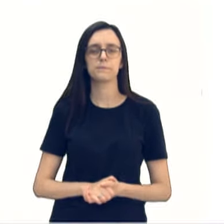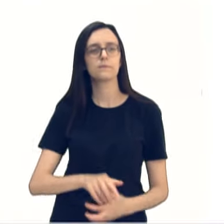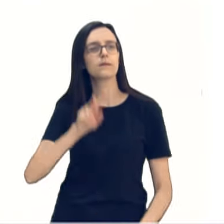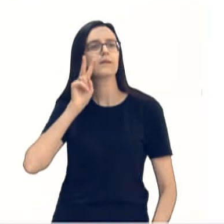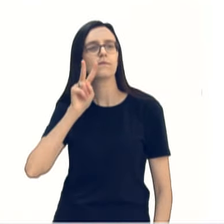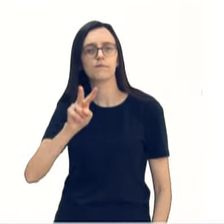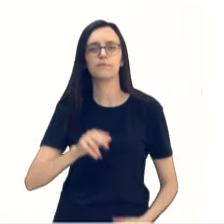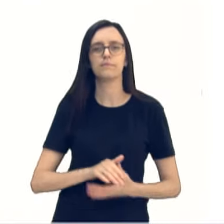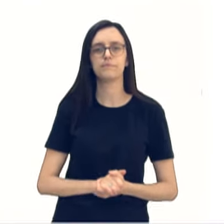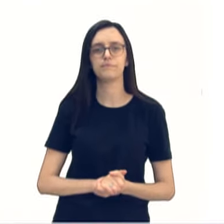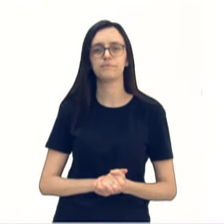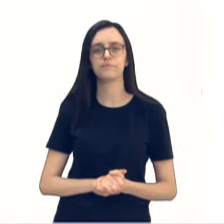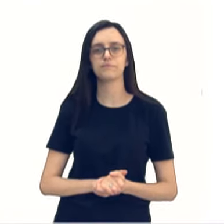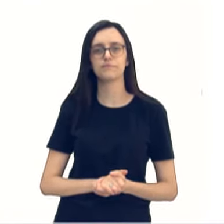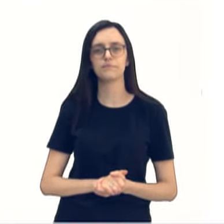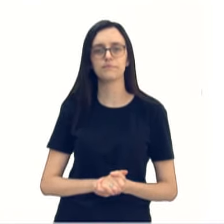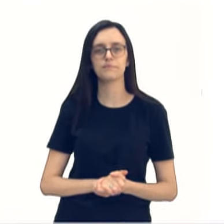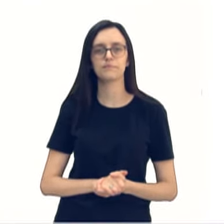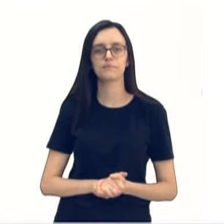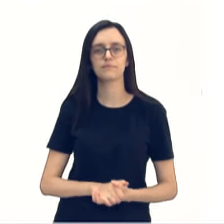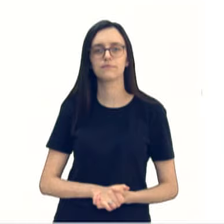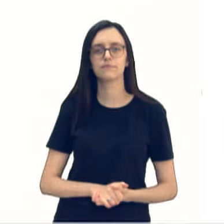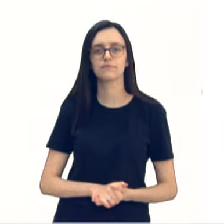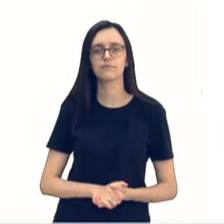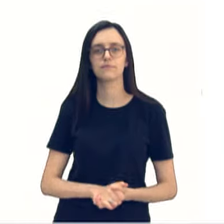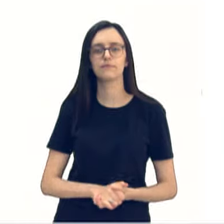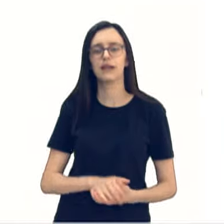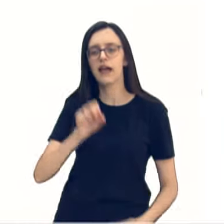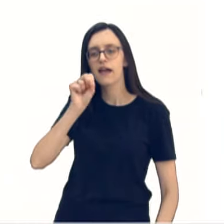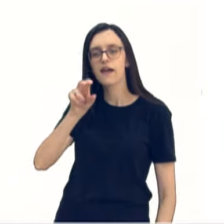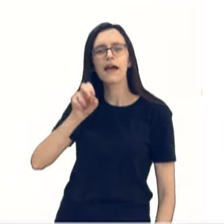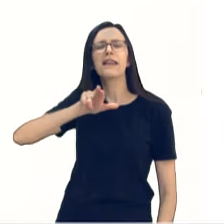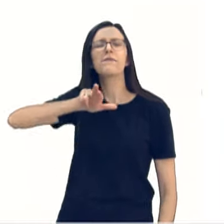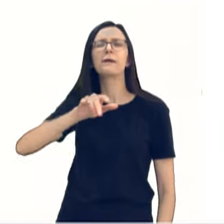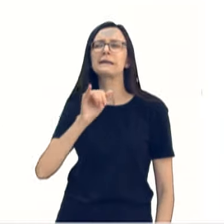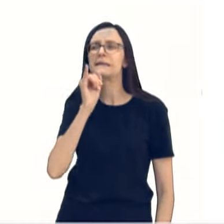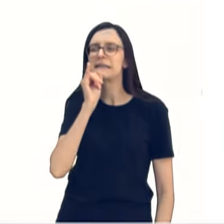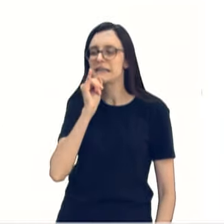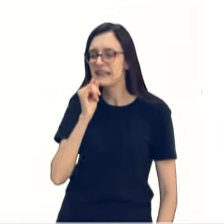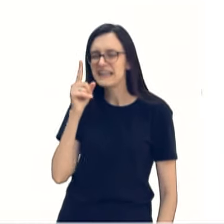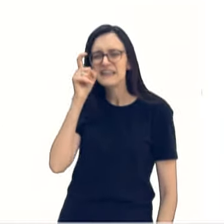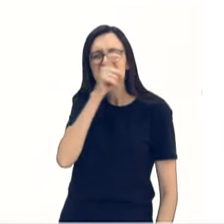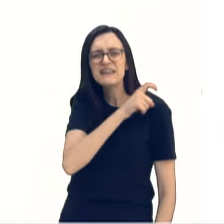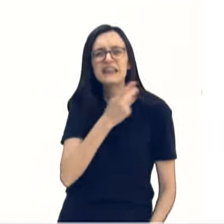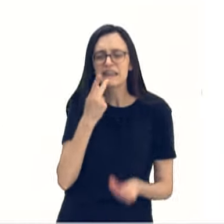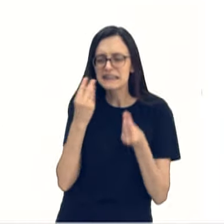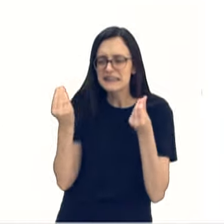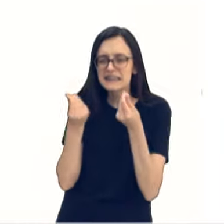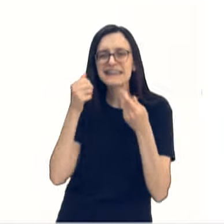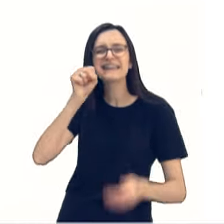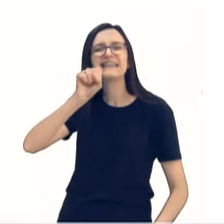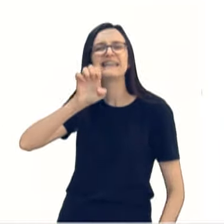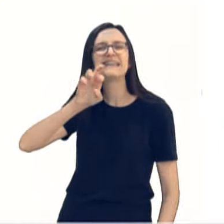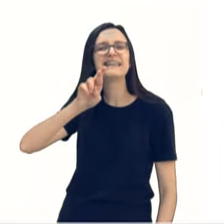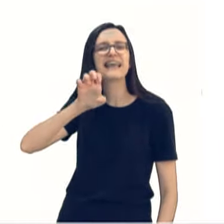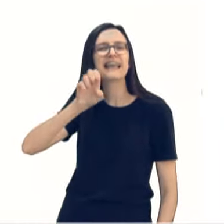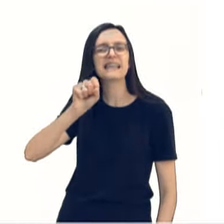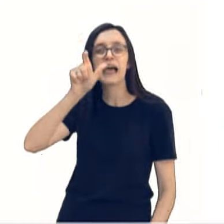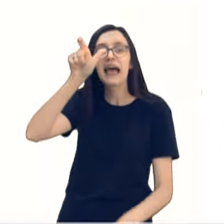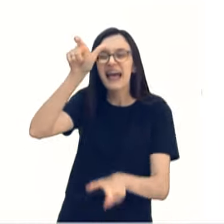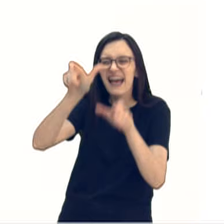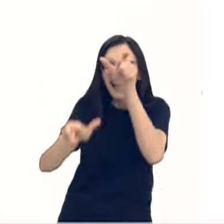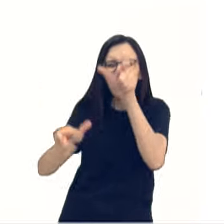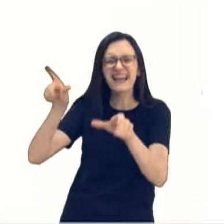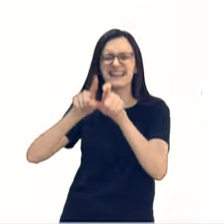Seres microscópicos, não dá pra gente chamar vírus de seres, né? Lembra disso? Então, toda vez que eu falo seres, imagine que eu estou me referindo aos